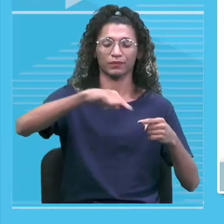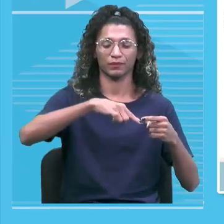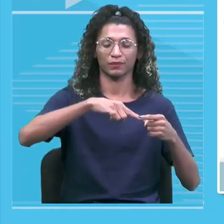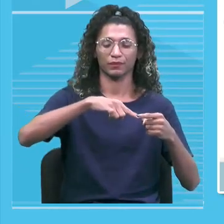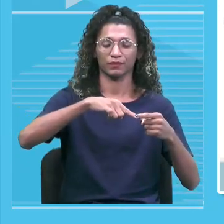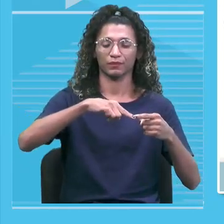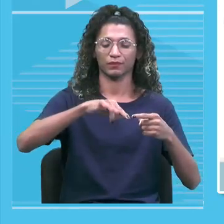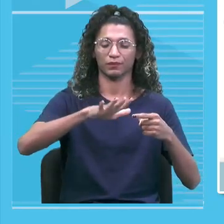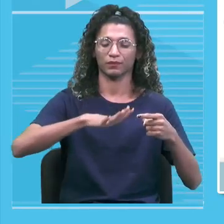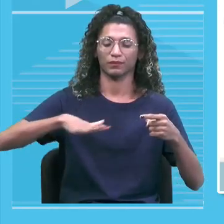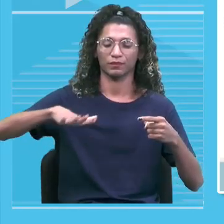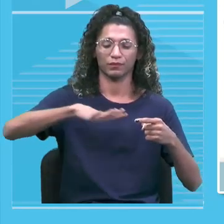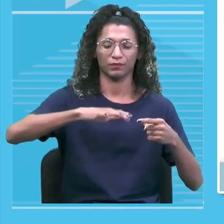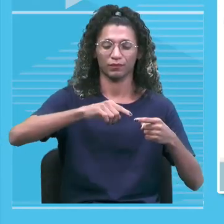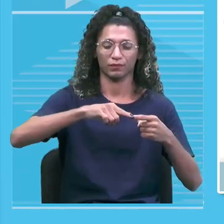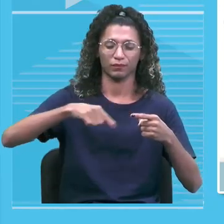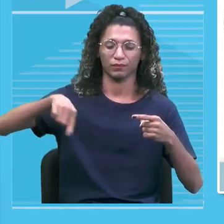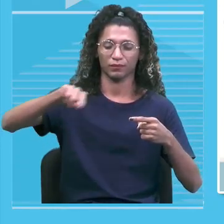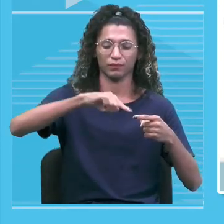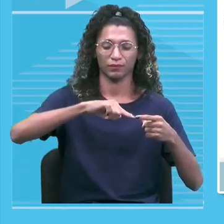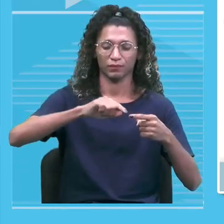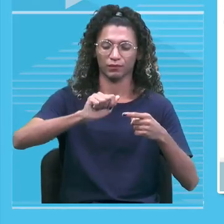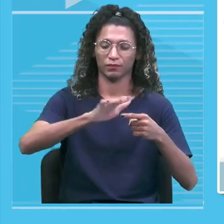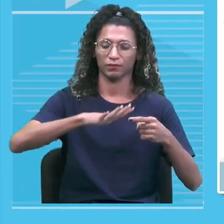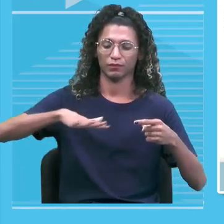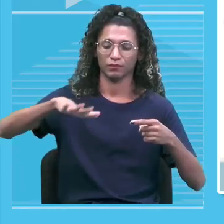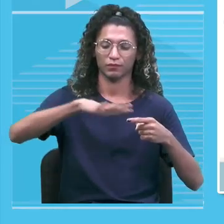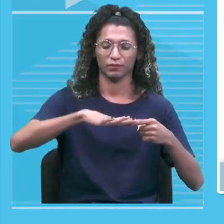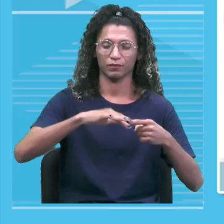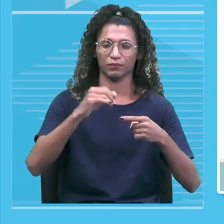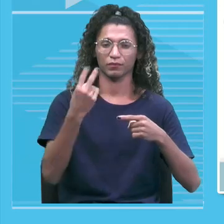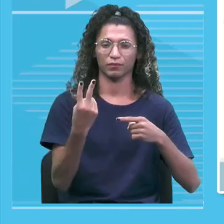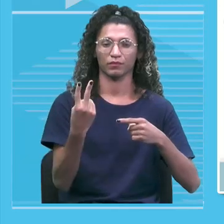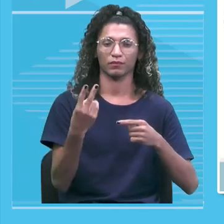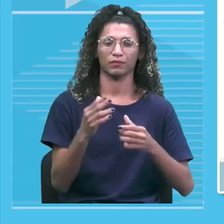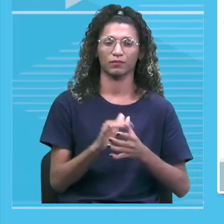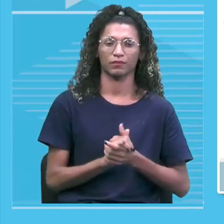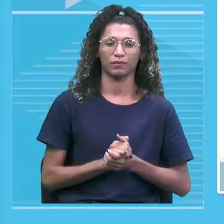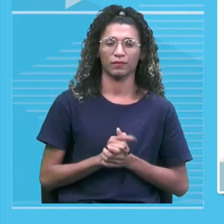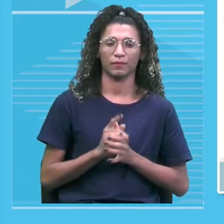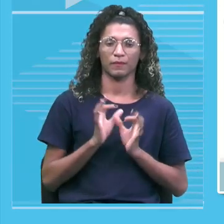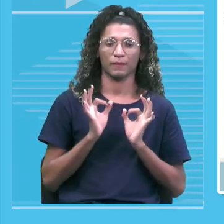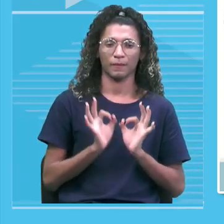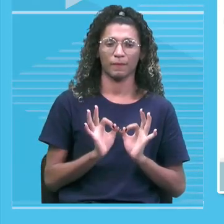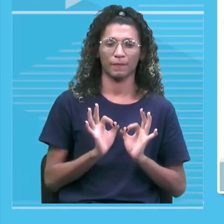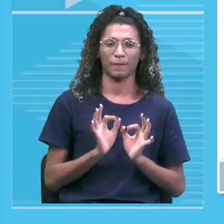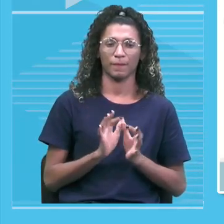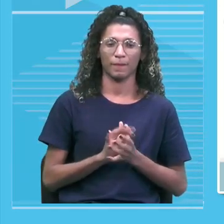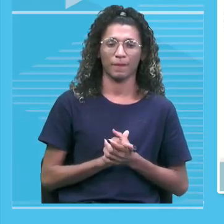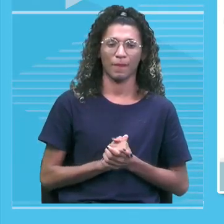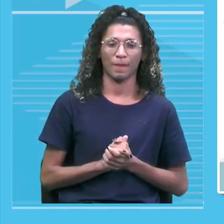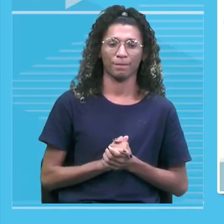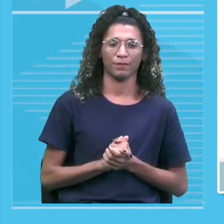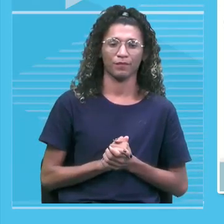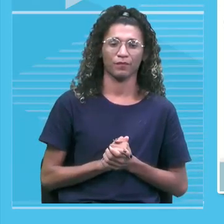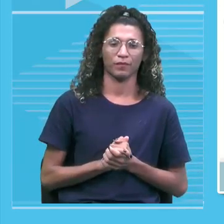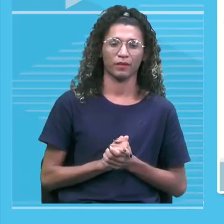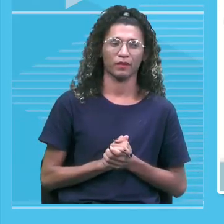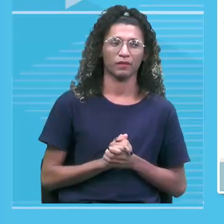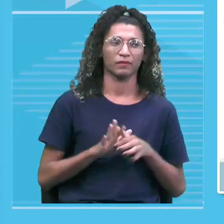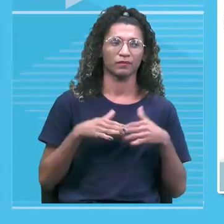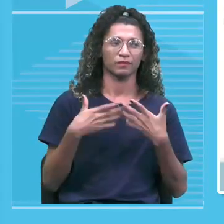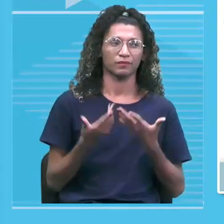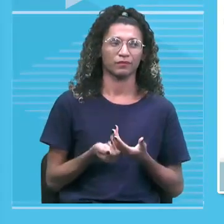áreas ou seja ela se propaga em duas dimensões perfeito já a onda